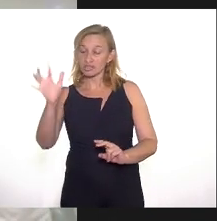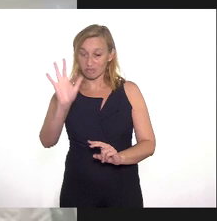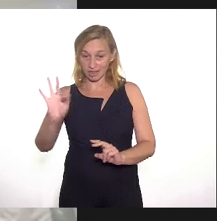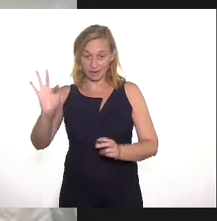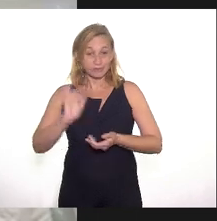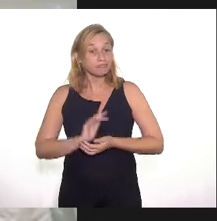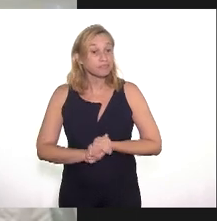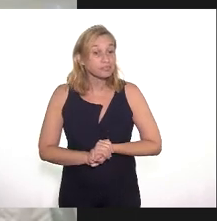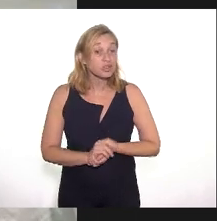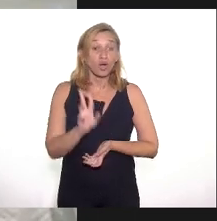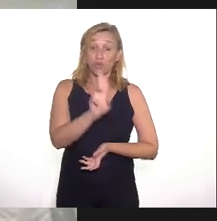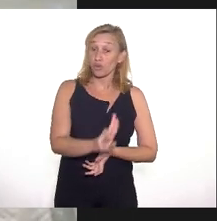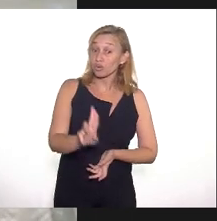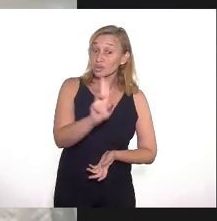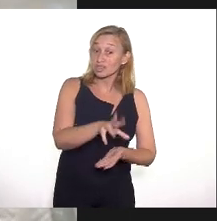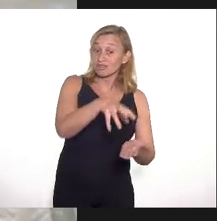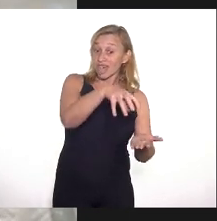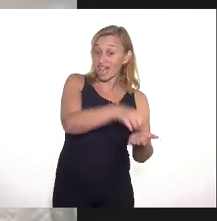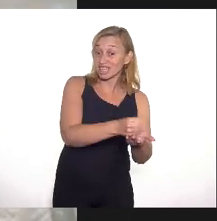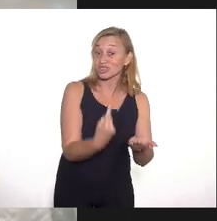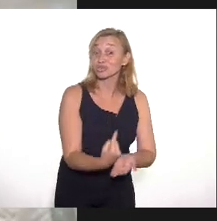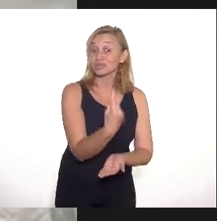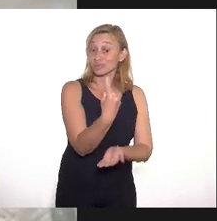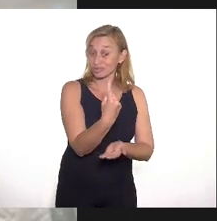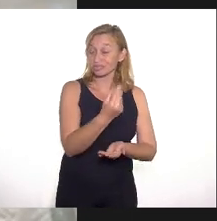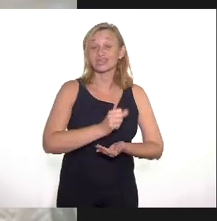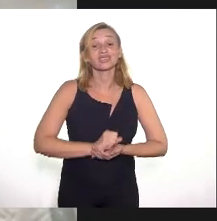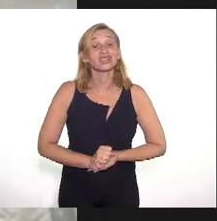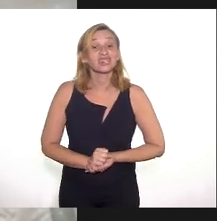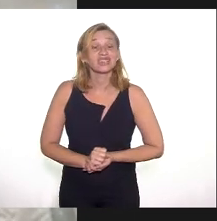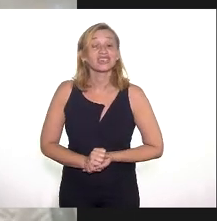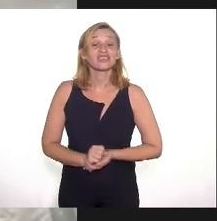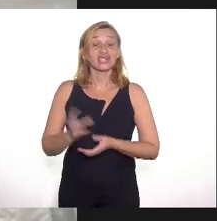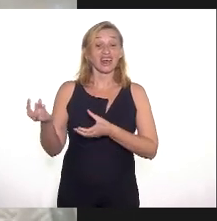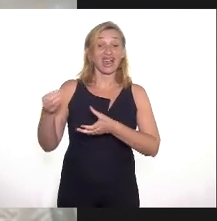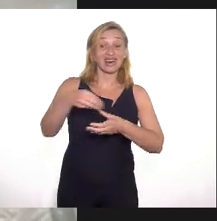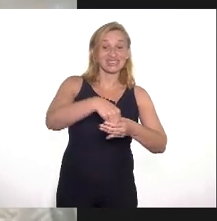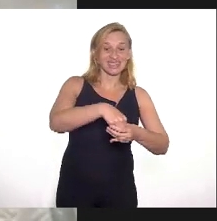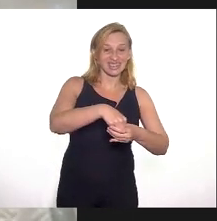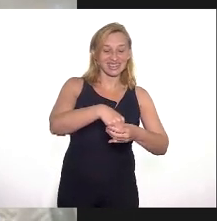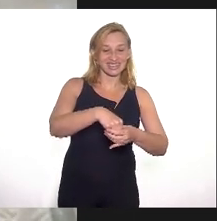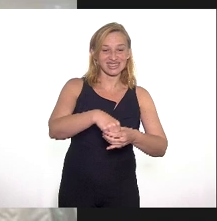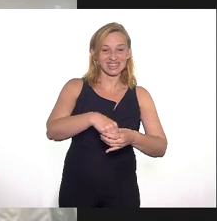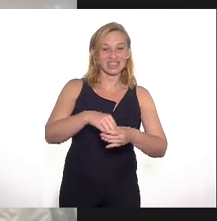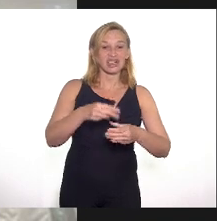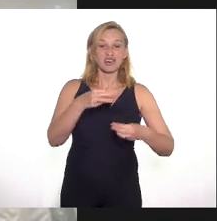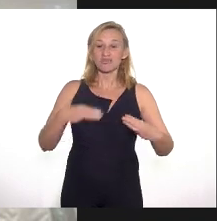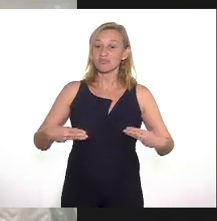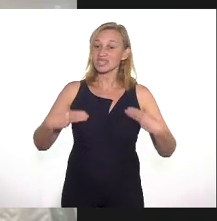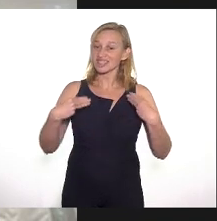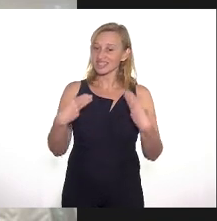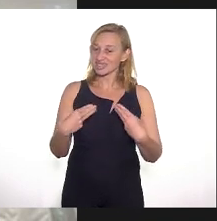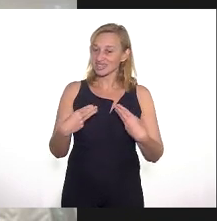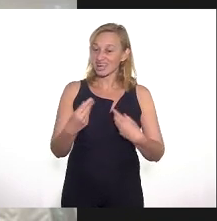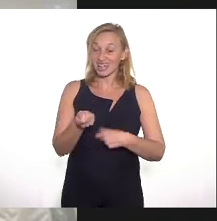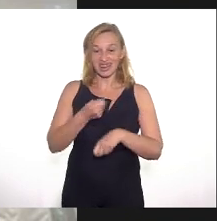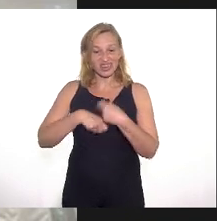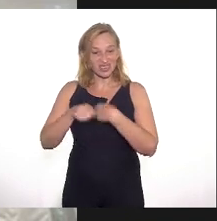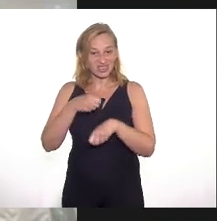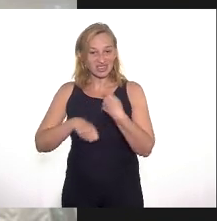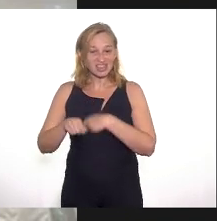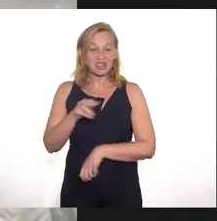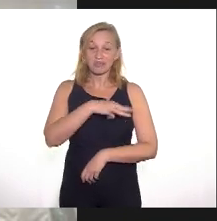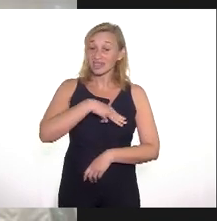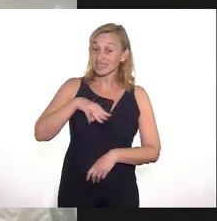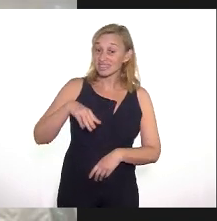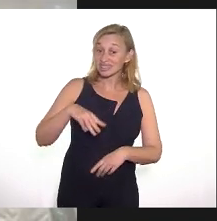Foi utilizado o Cadastro Único, foi feito a interação com o Ministério da Economia, com a Previdência